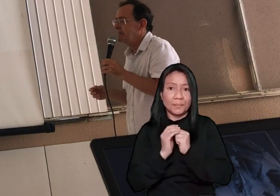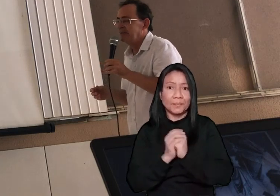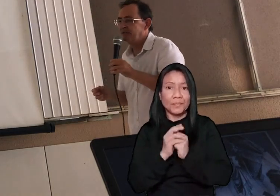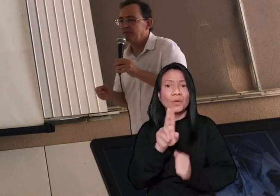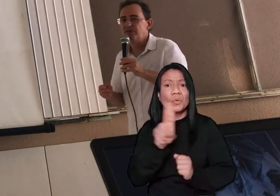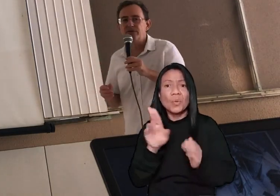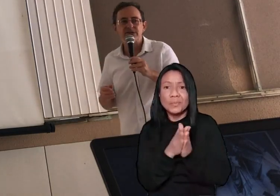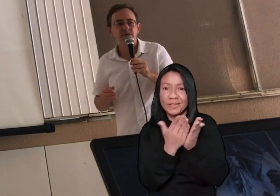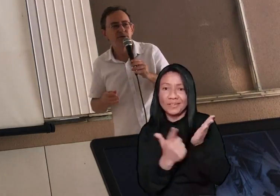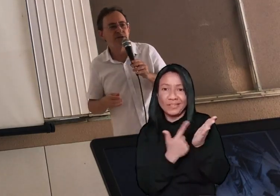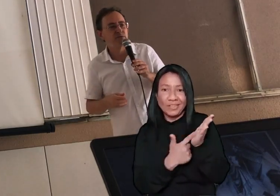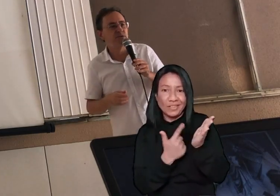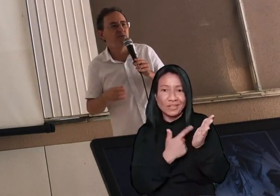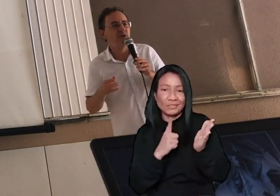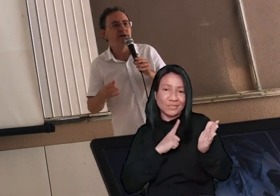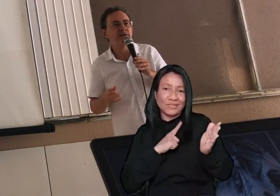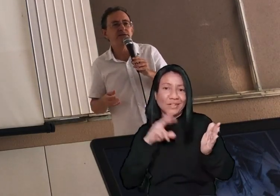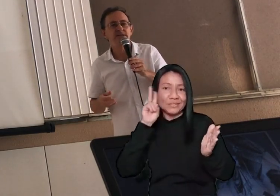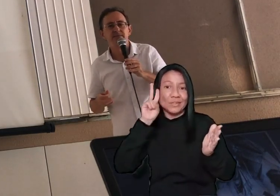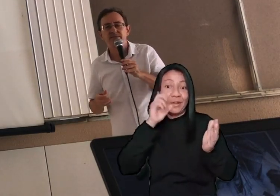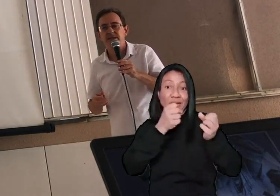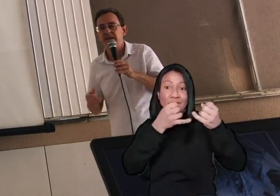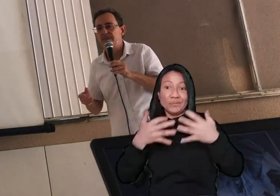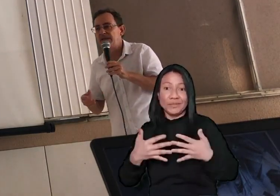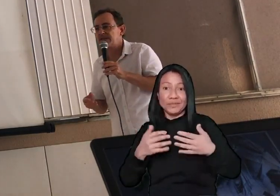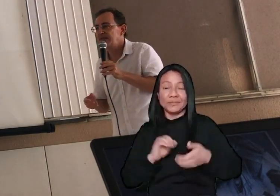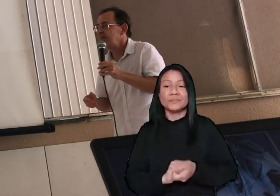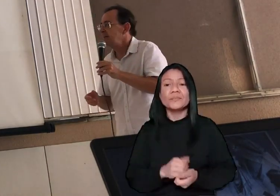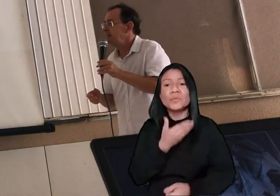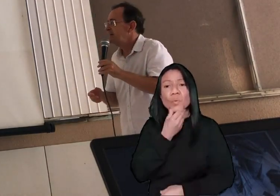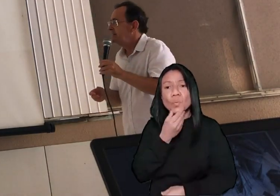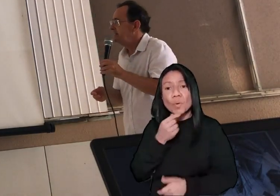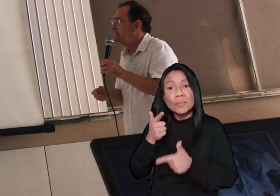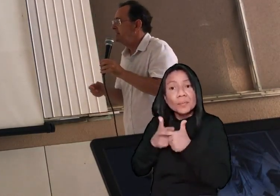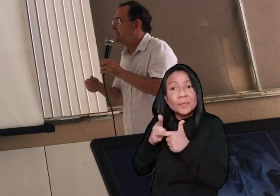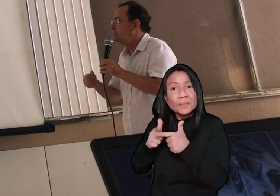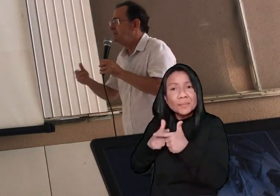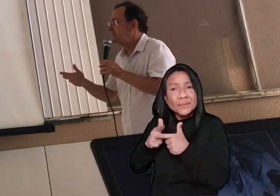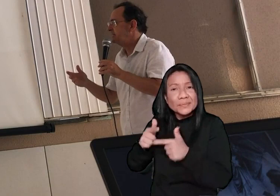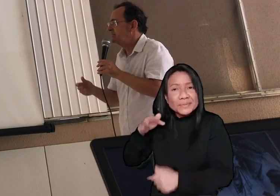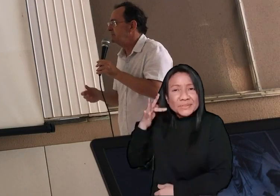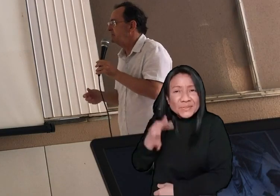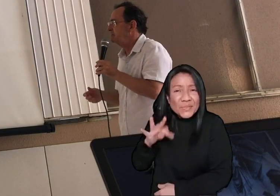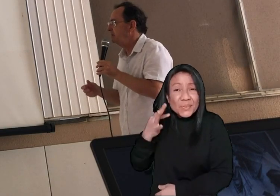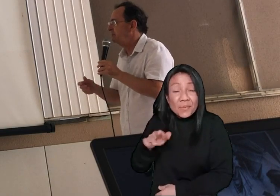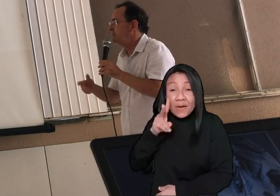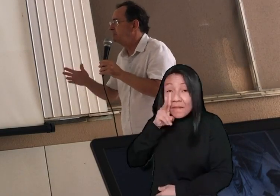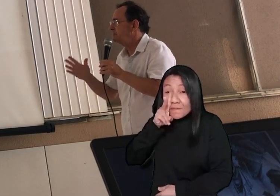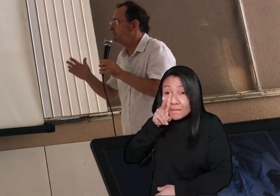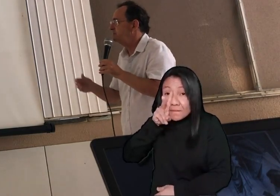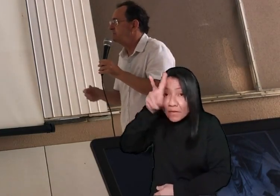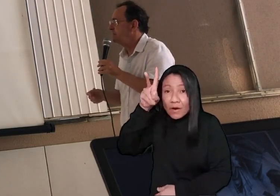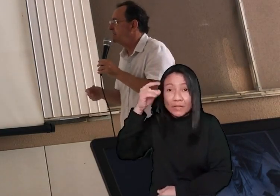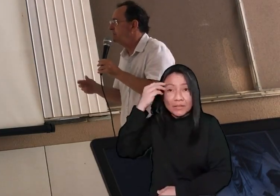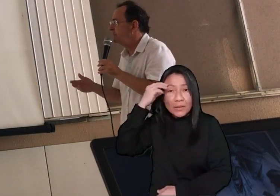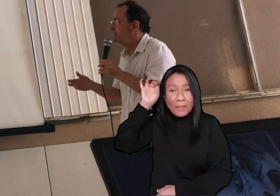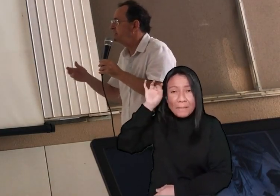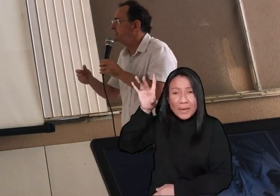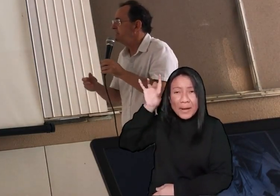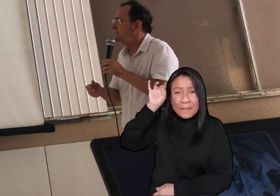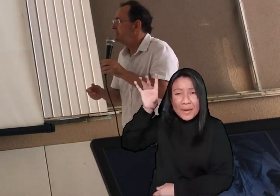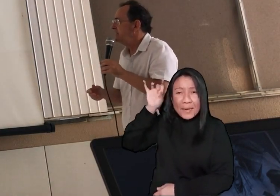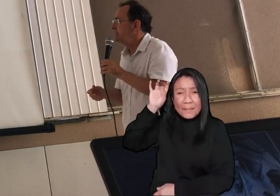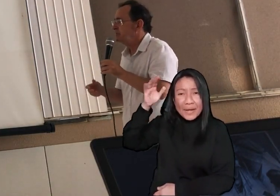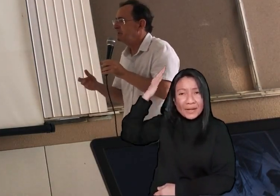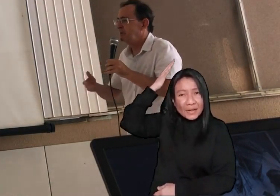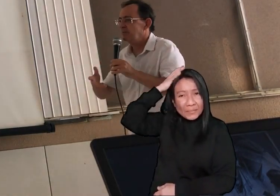dele. Ele tinha muitas dores muito fortes na cabeça e acabou falecendo pouco tempo